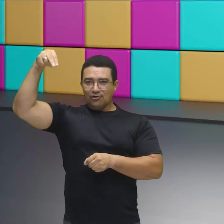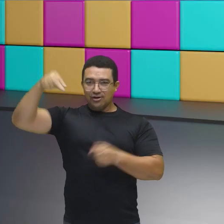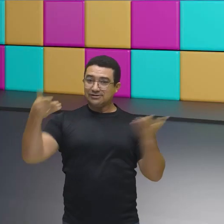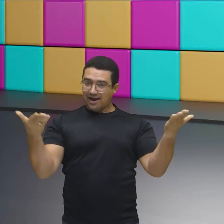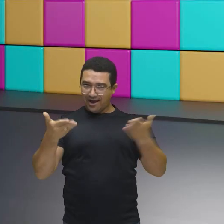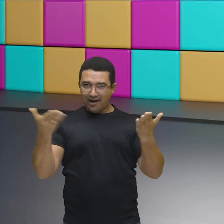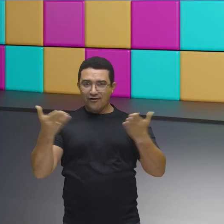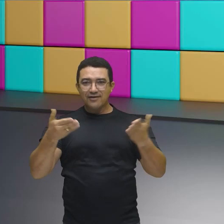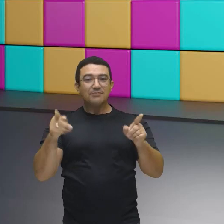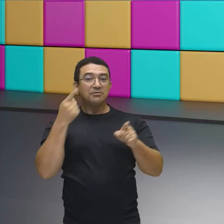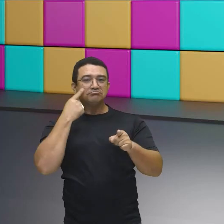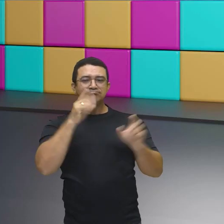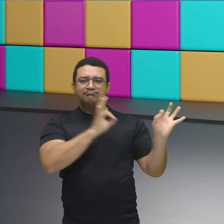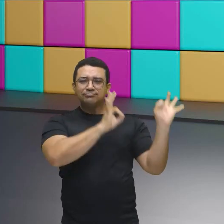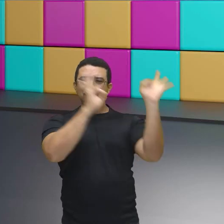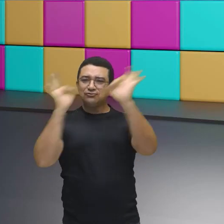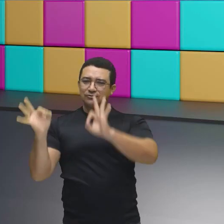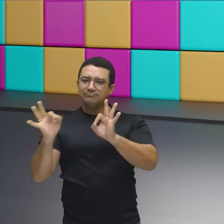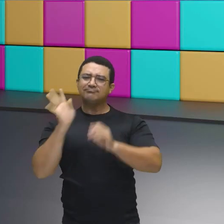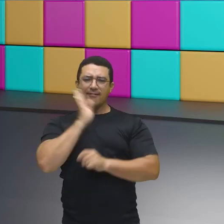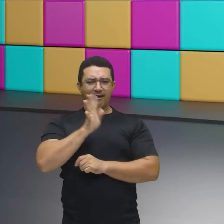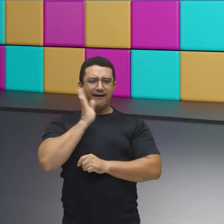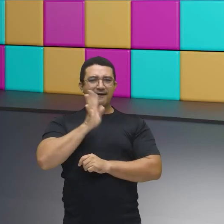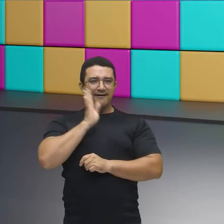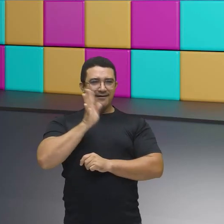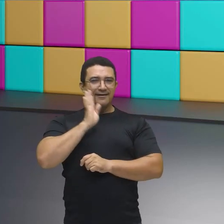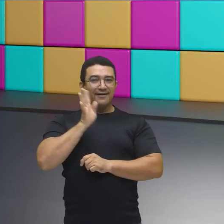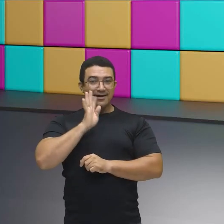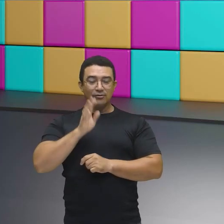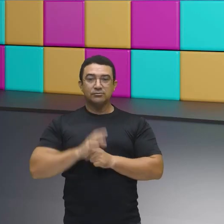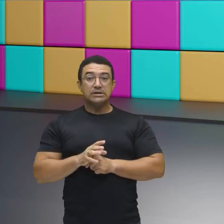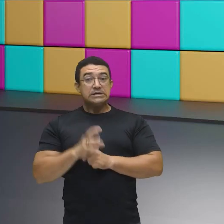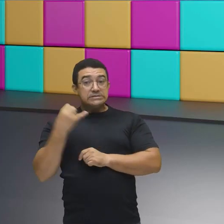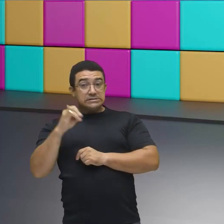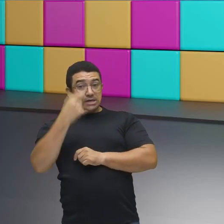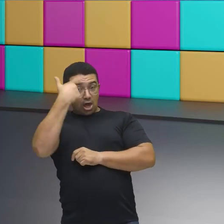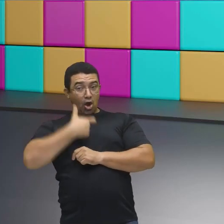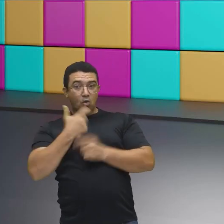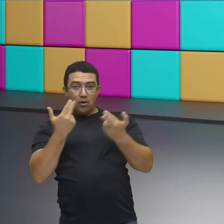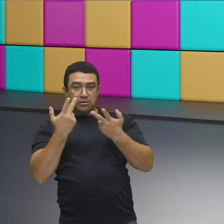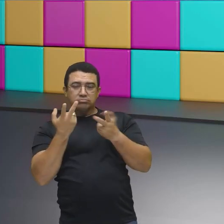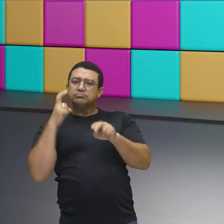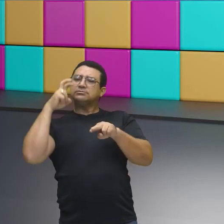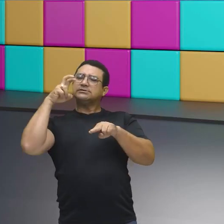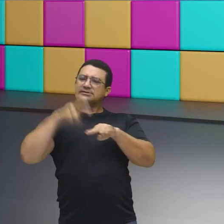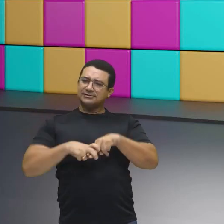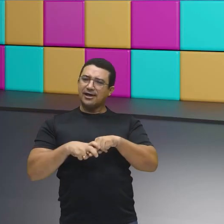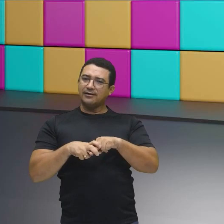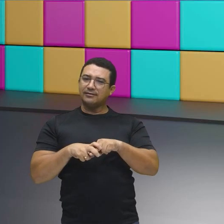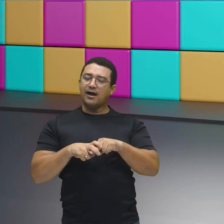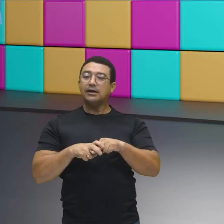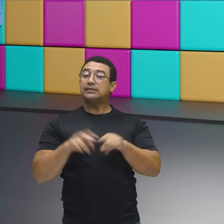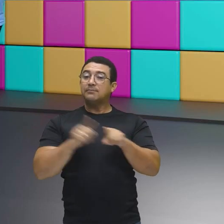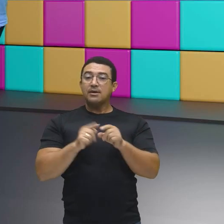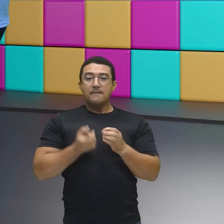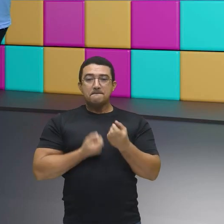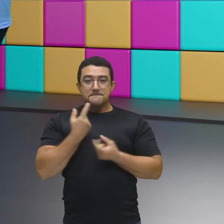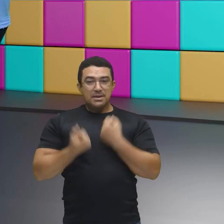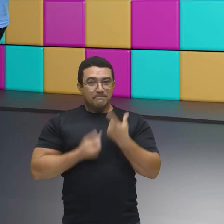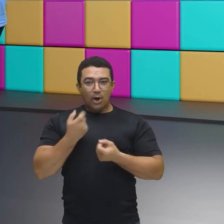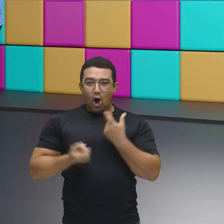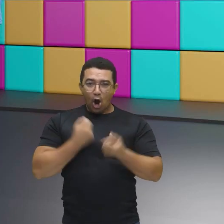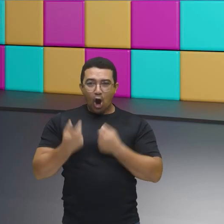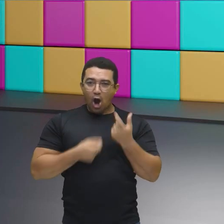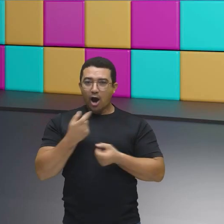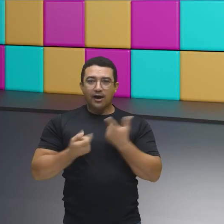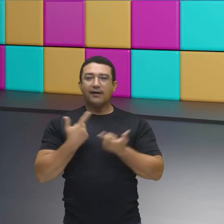programa que ele está legal que só, maninho. E se eu fosse você, eu sentava na minha cadeirinha, pegava minha pipoca, pegava o meu beiju